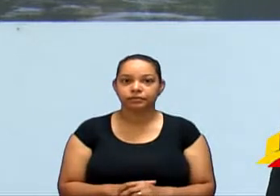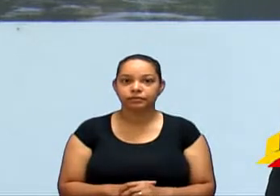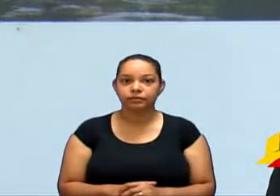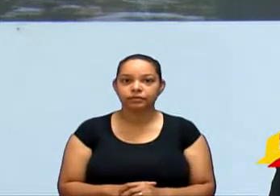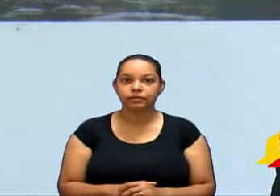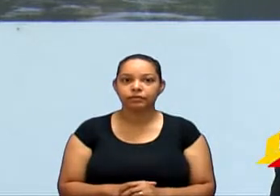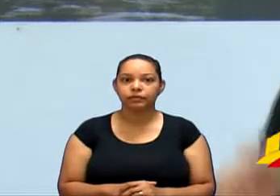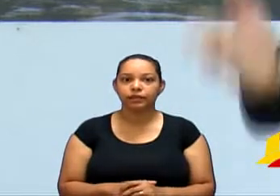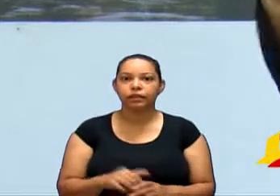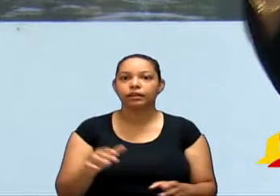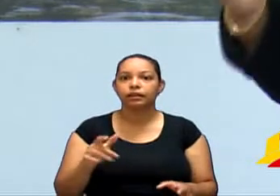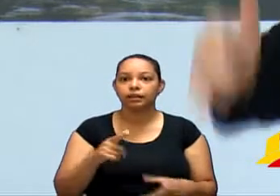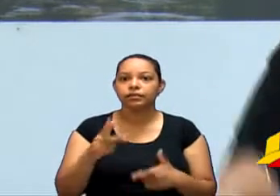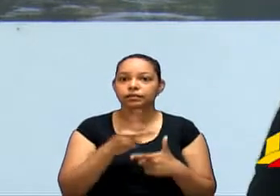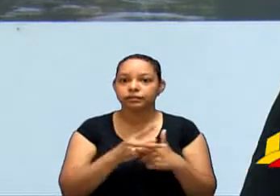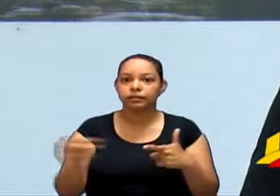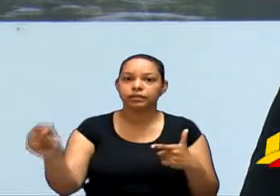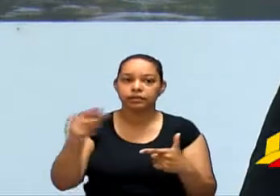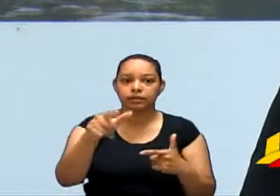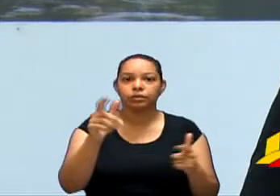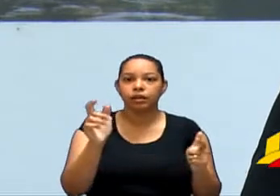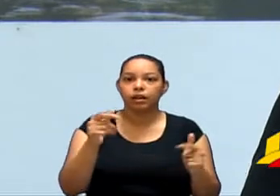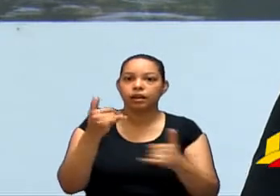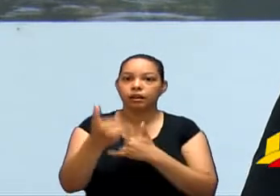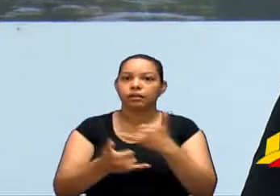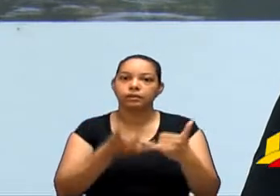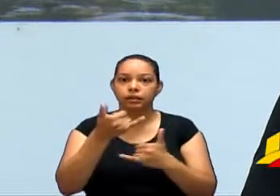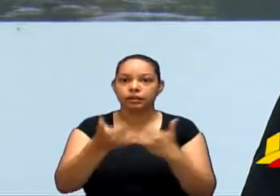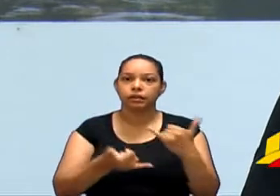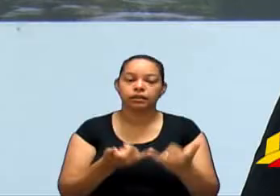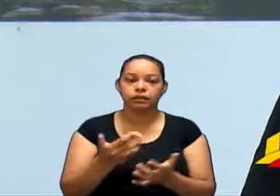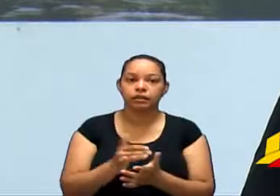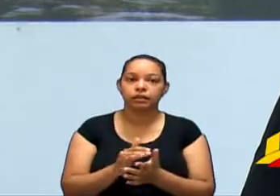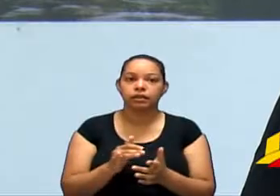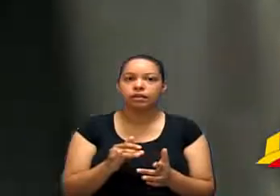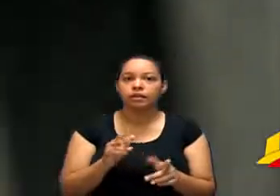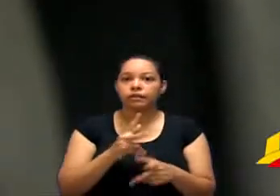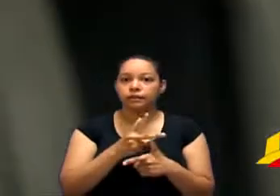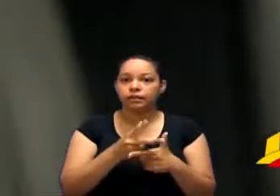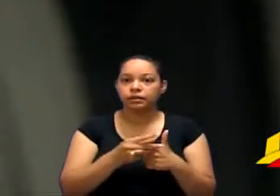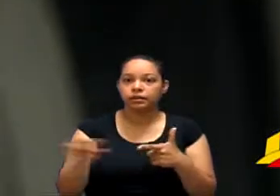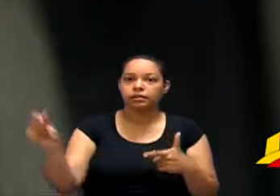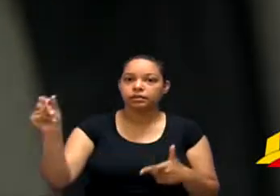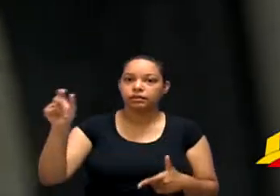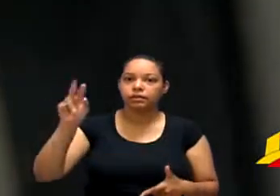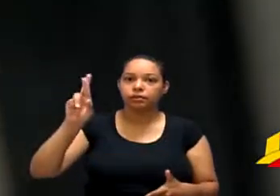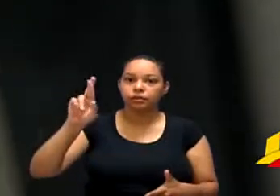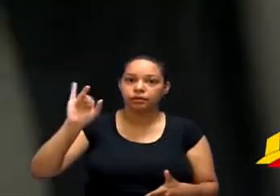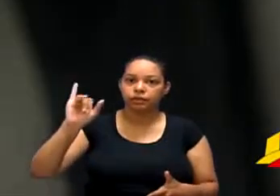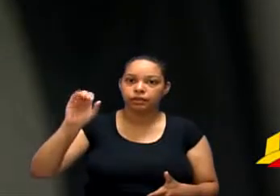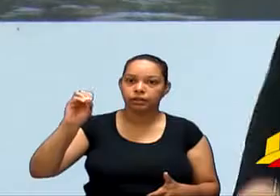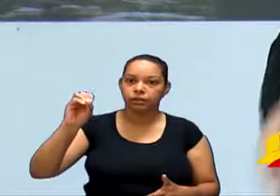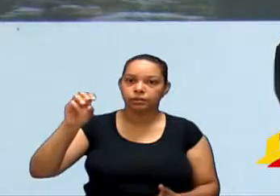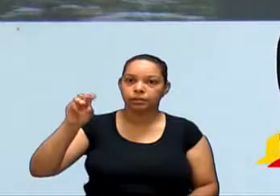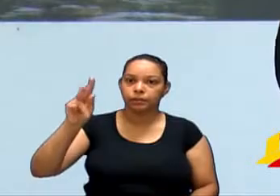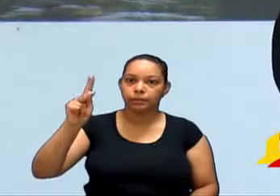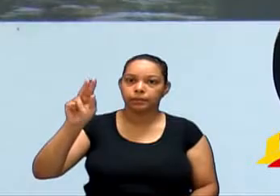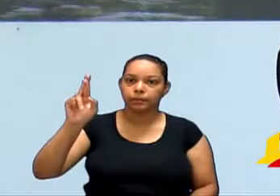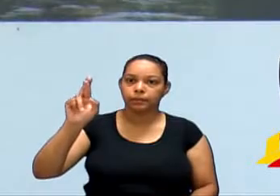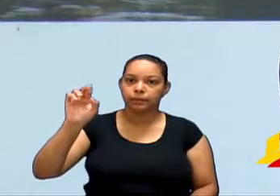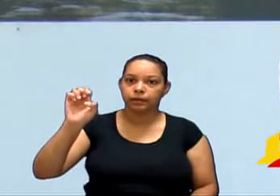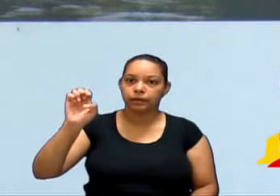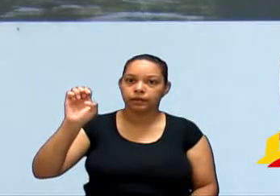o presidente jogos abertos do interior agora nesse último sábado vencendo o Rio Preto pelo placar de 37 a 0 então